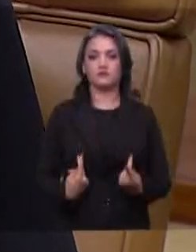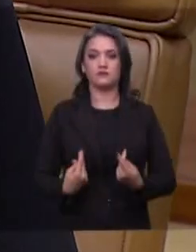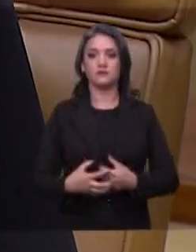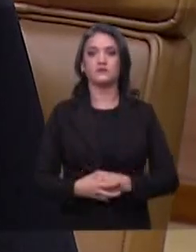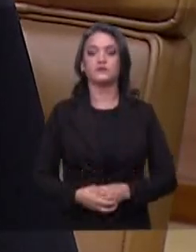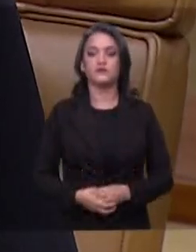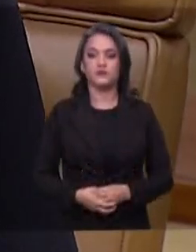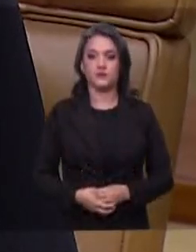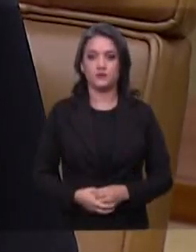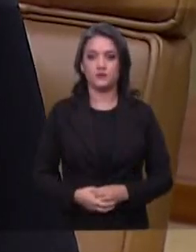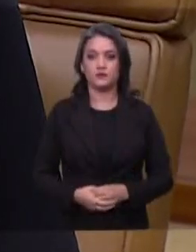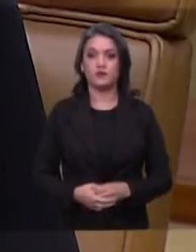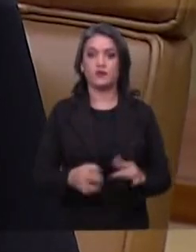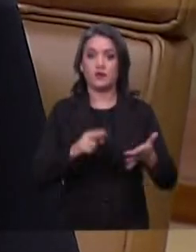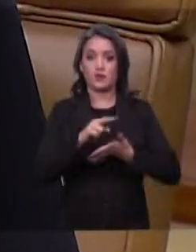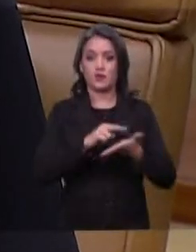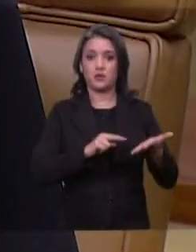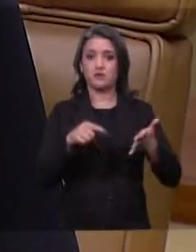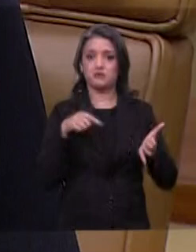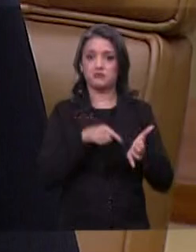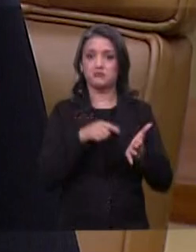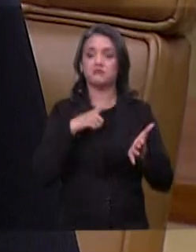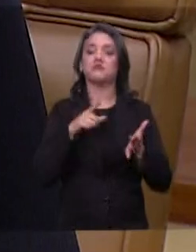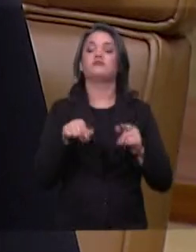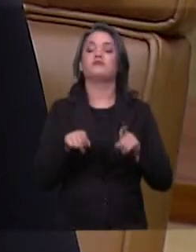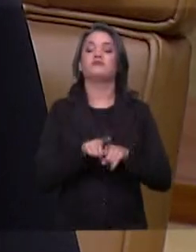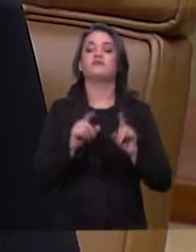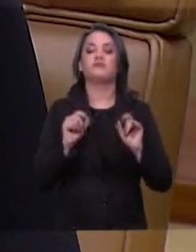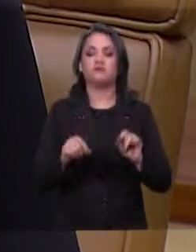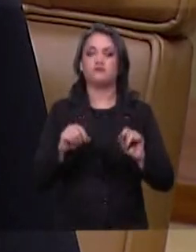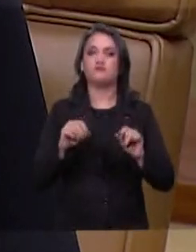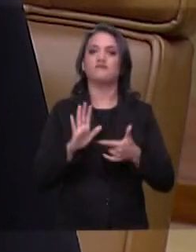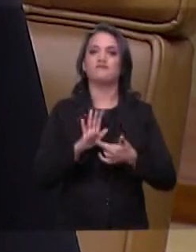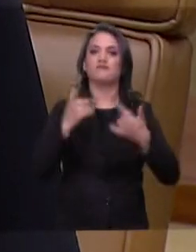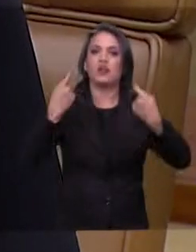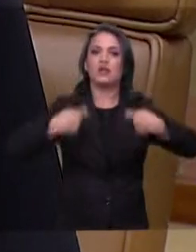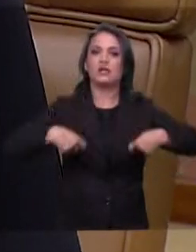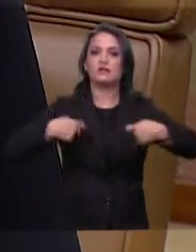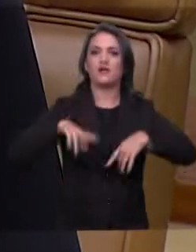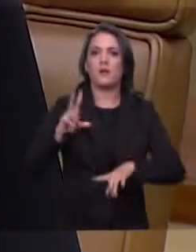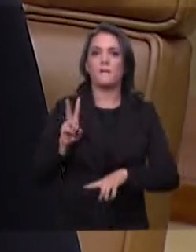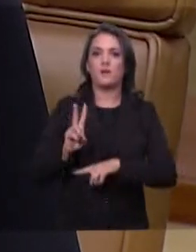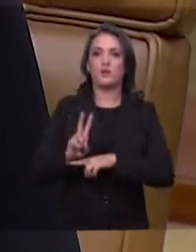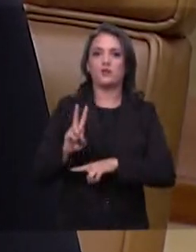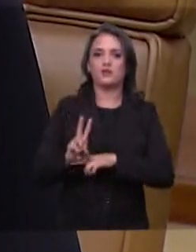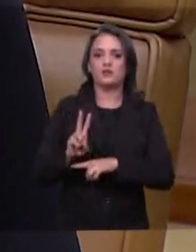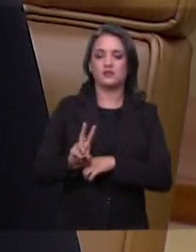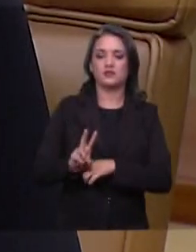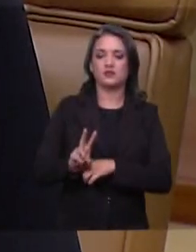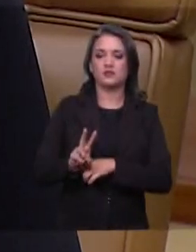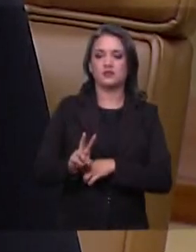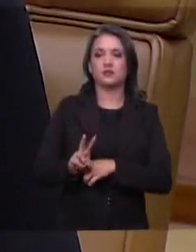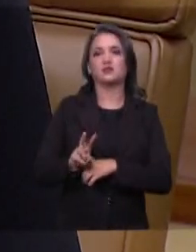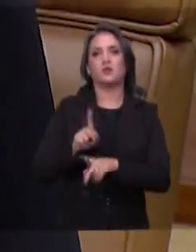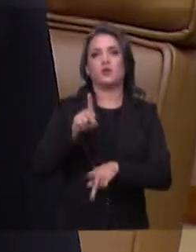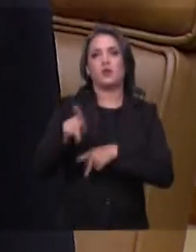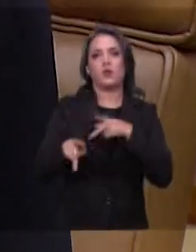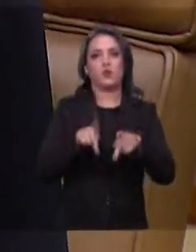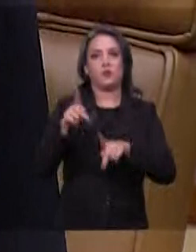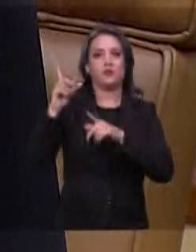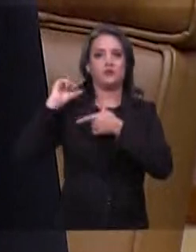E, a Convenção reconhece aqui também essa necessidade de proteção dos